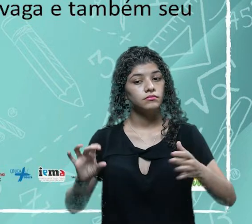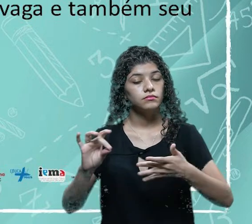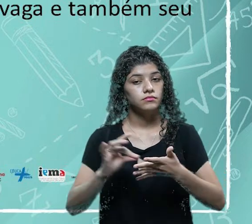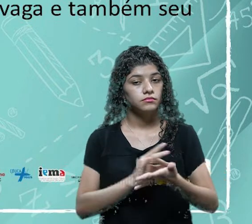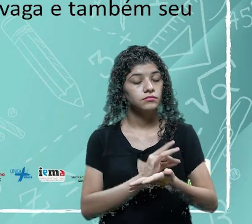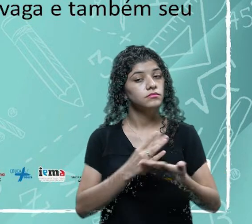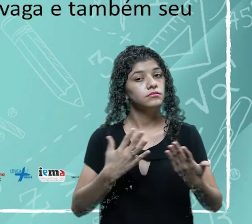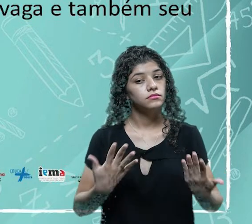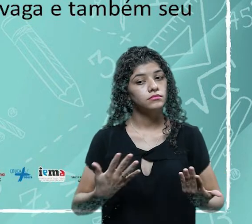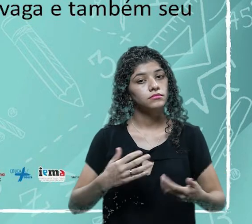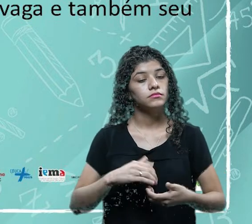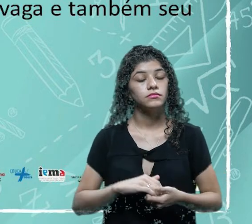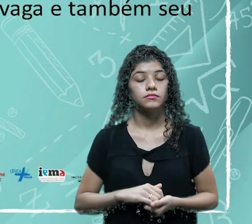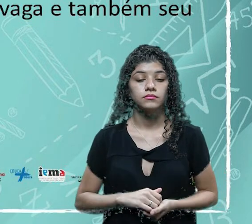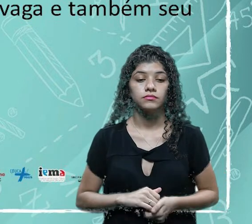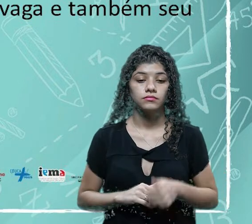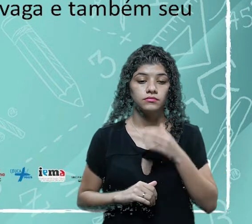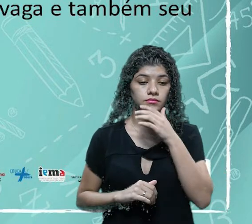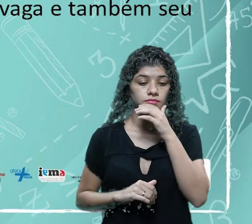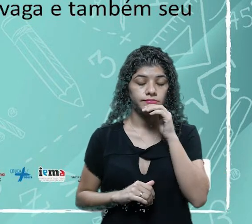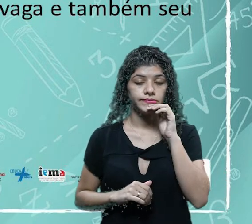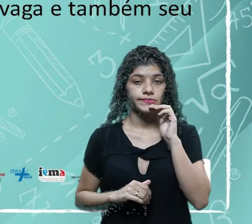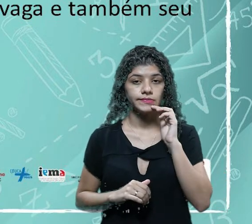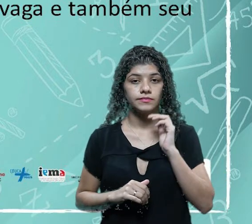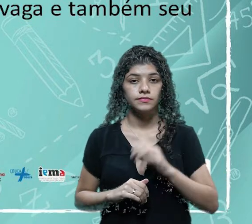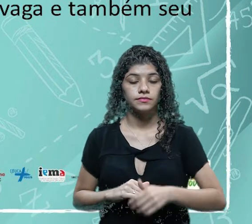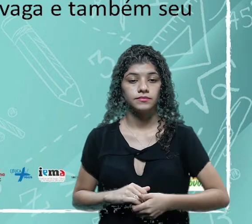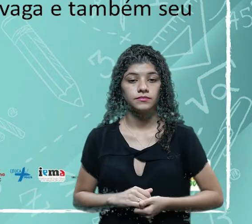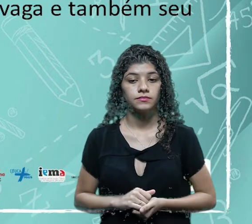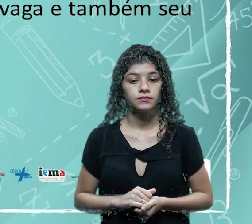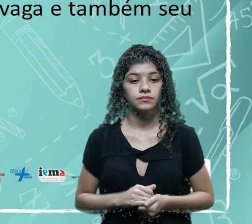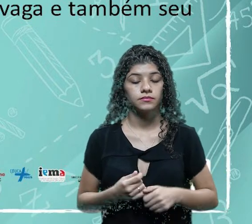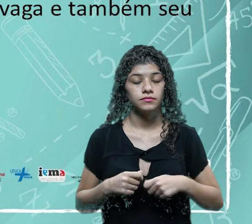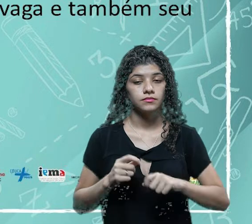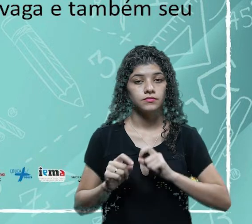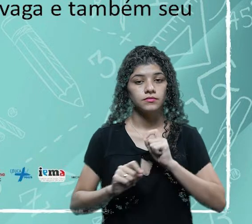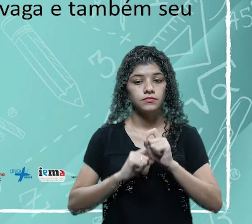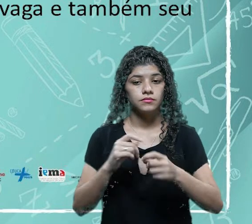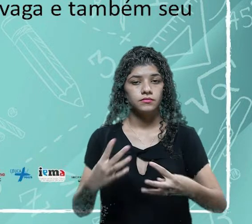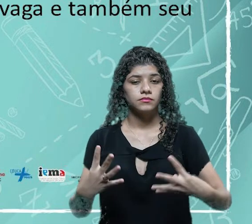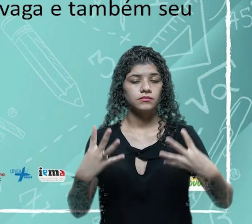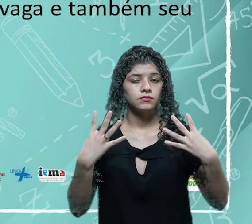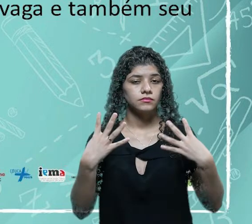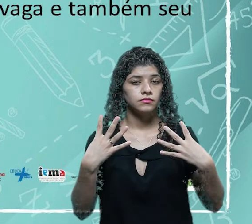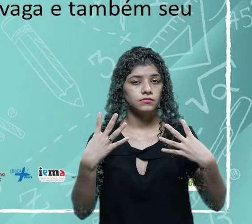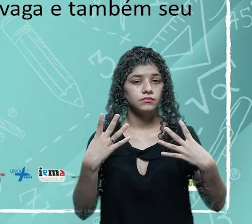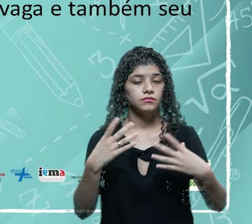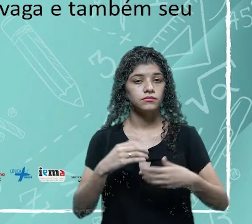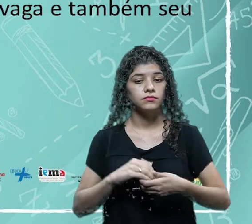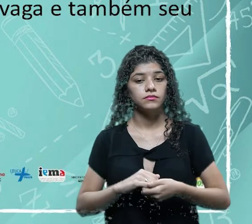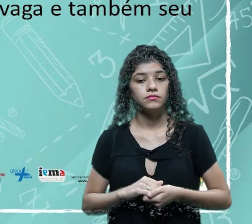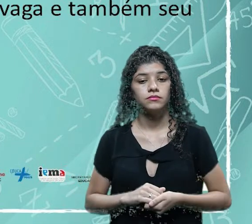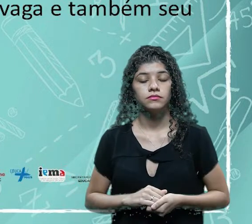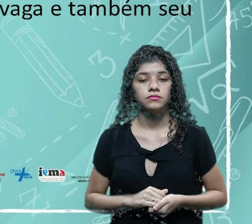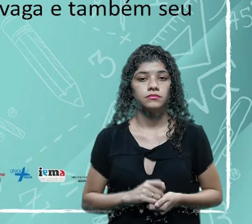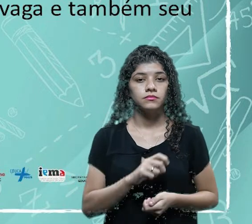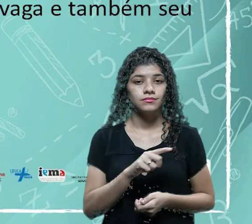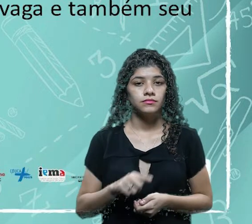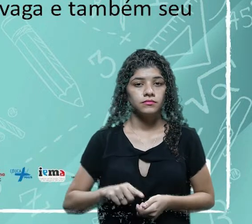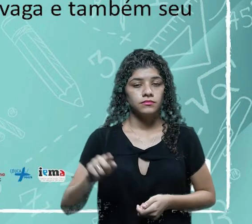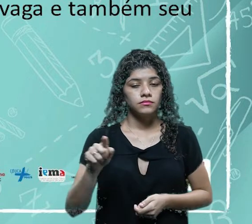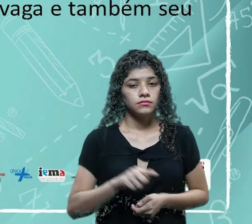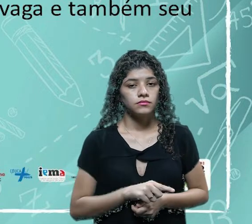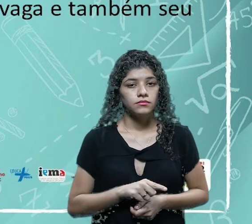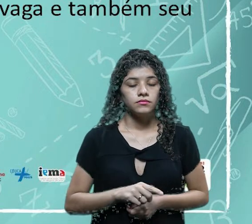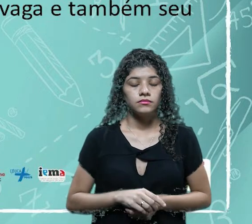de inscrição vigente bom então a gente tem que tomar atenção nessa questão da do